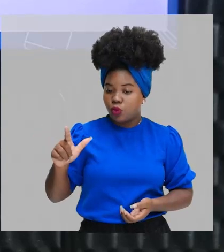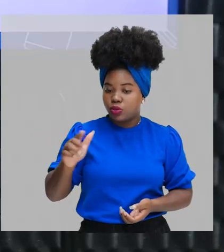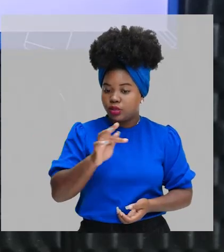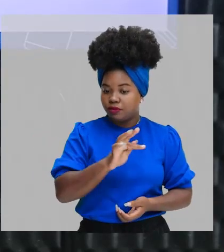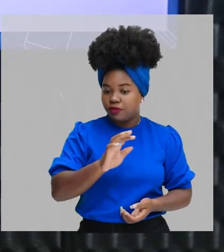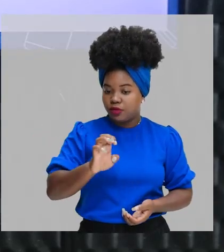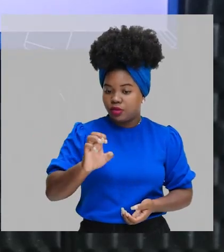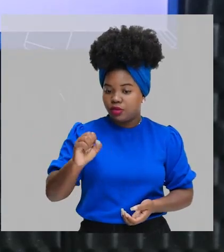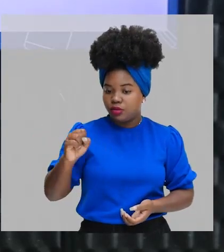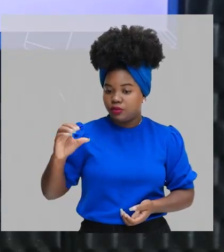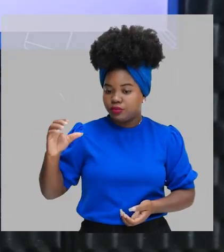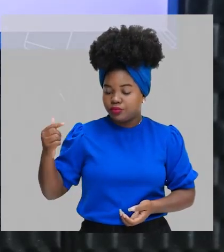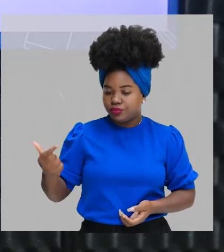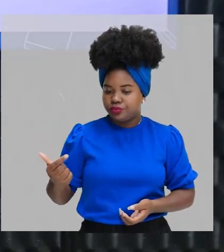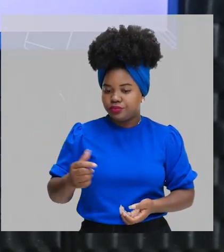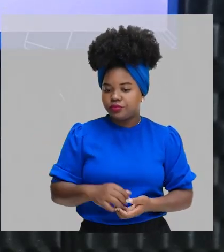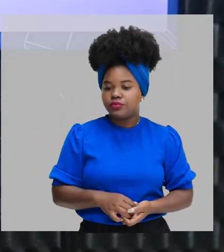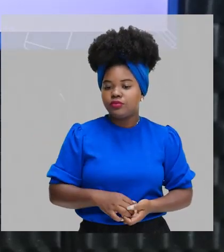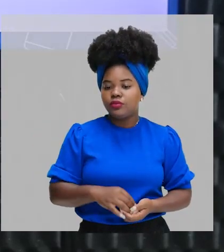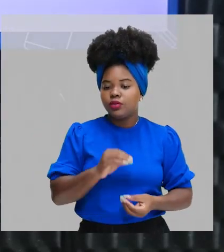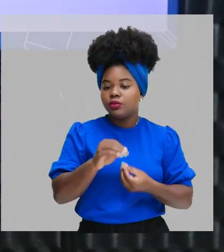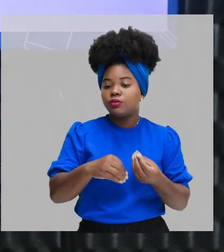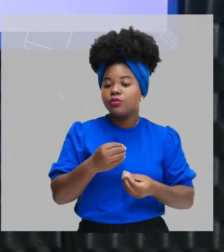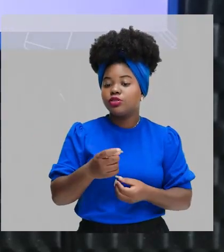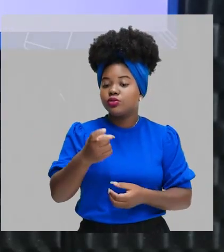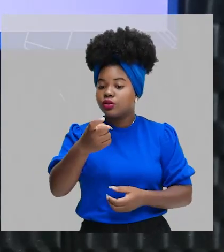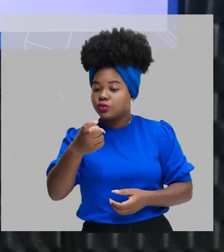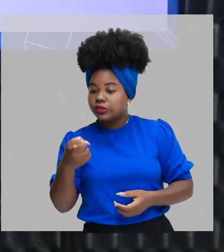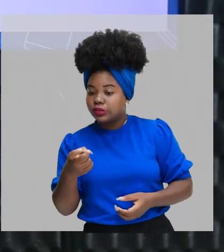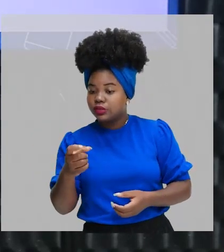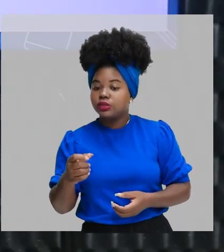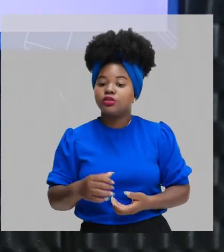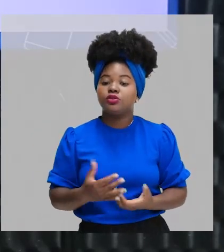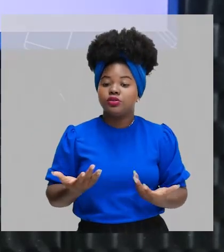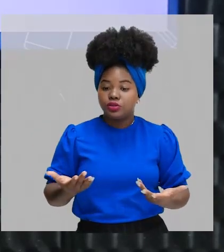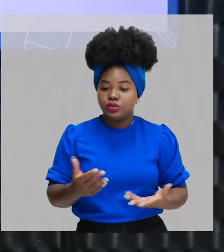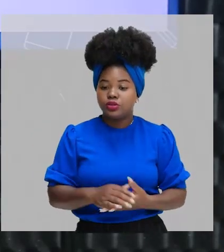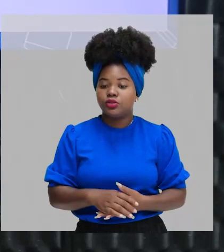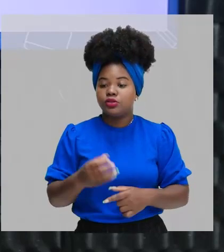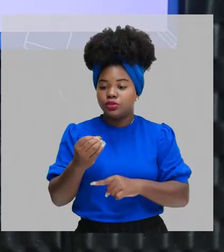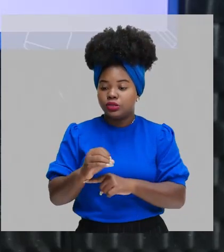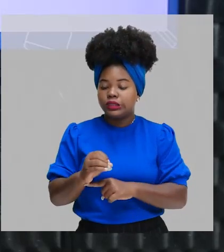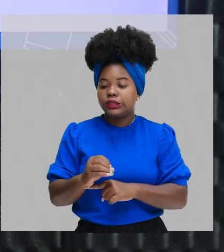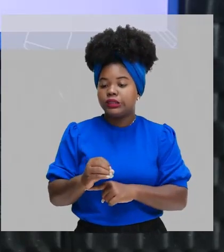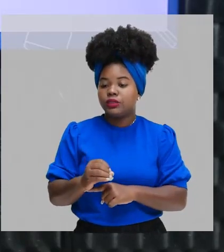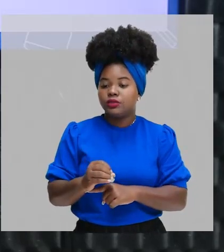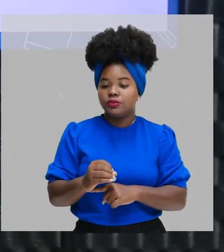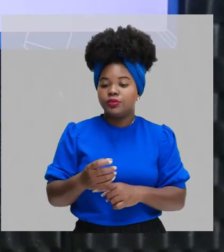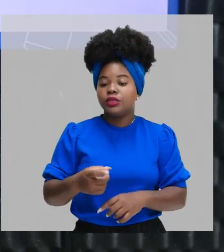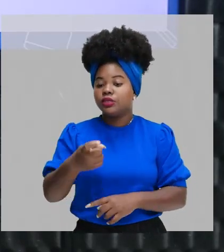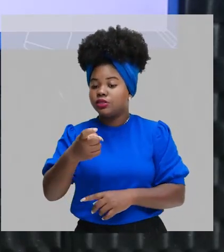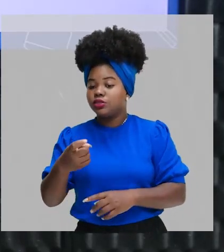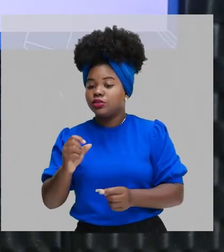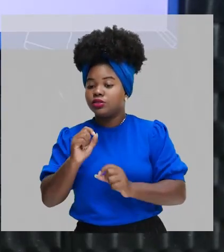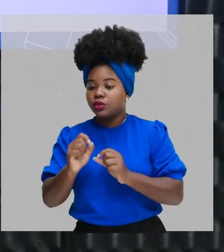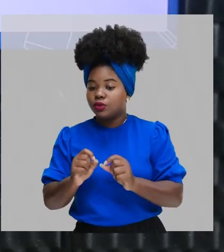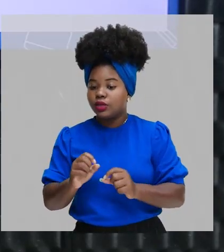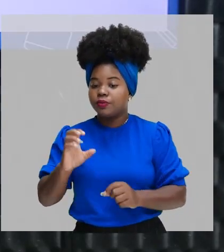pirita, vai reagir com X mols de oxigênio. Esse X vale o quê?